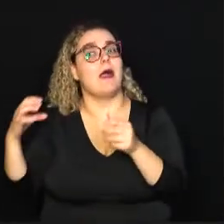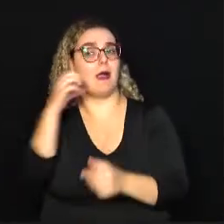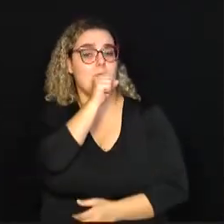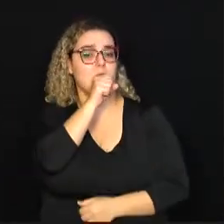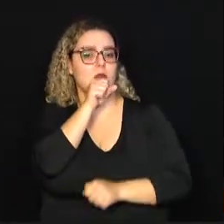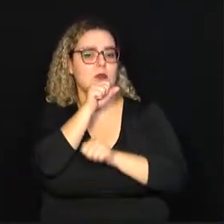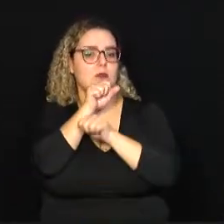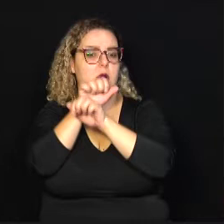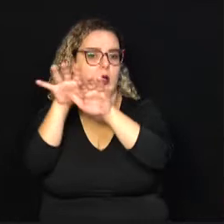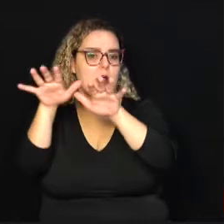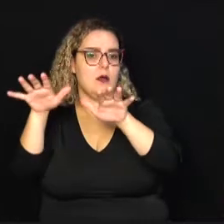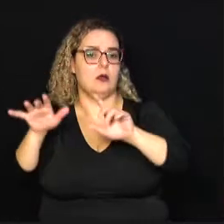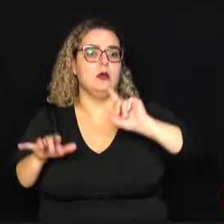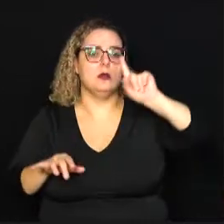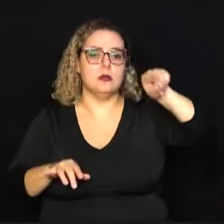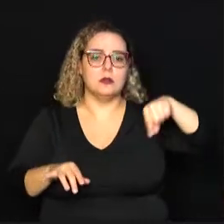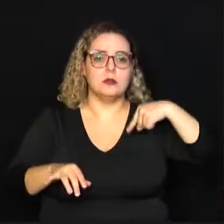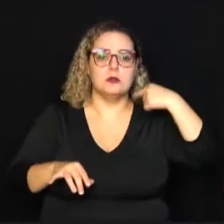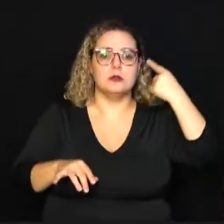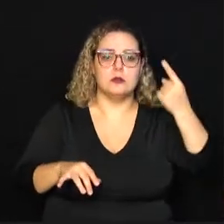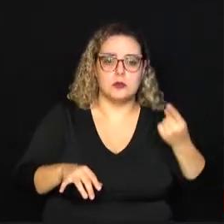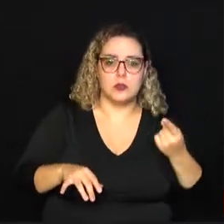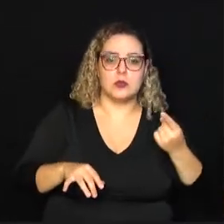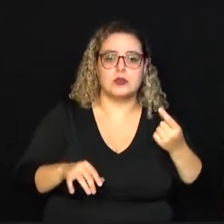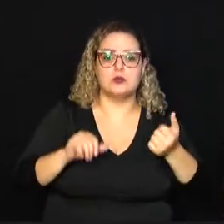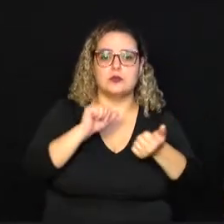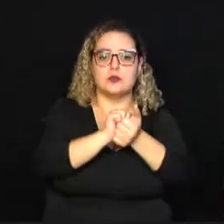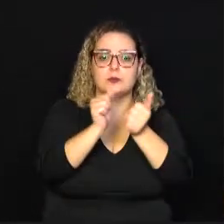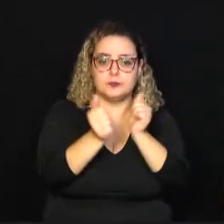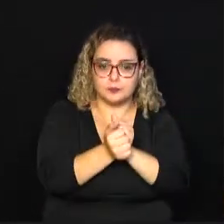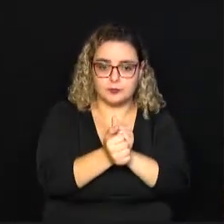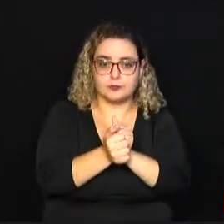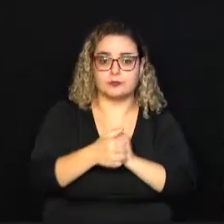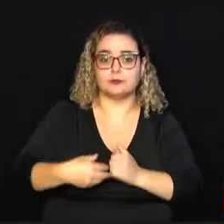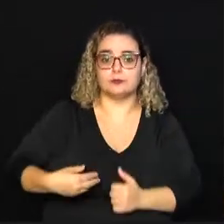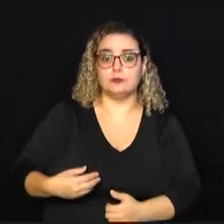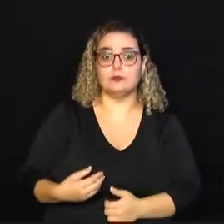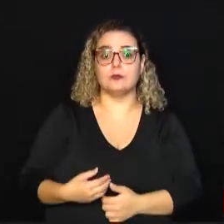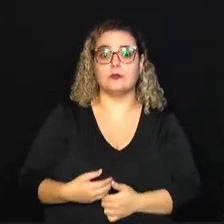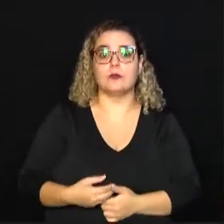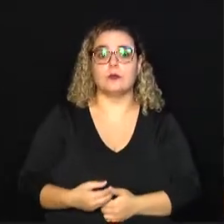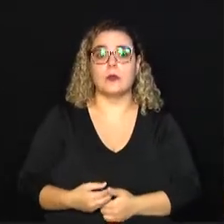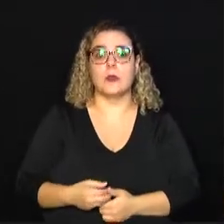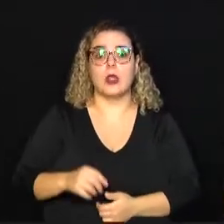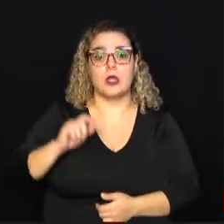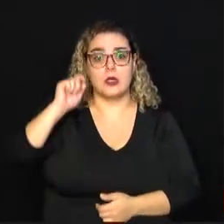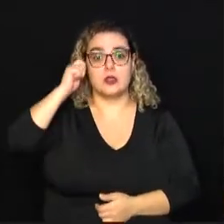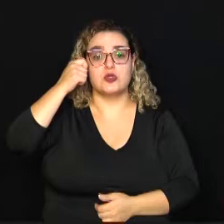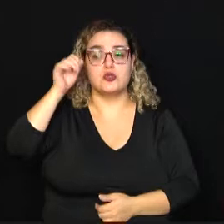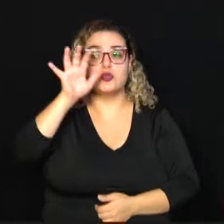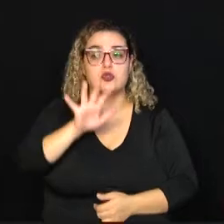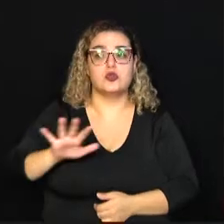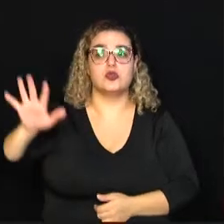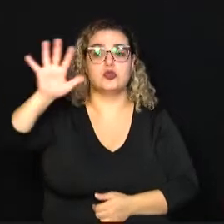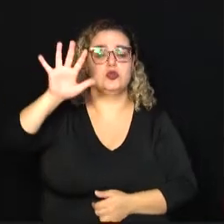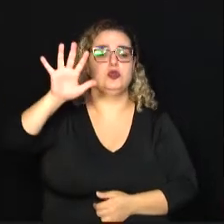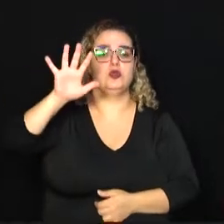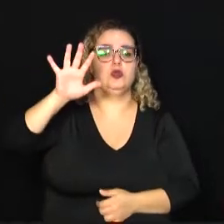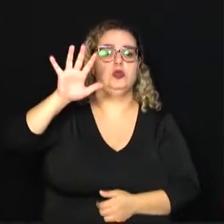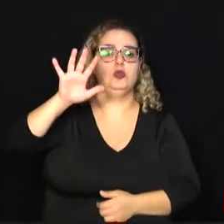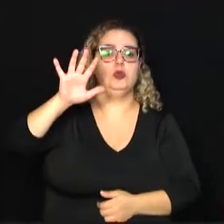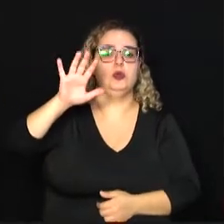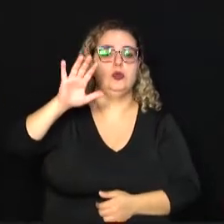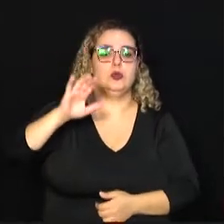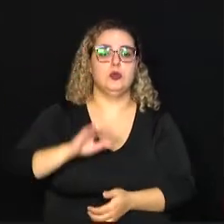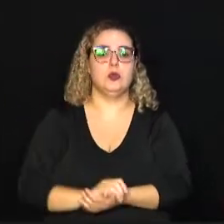ouvir falar também de uma outra mutação presente na chamada cepa sul-africana, que era uma mutação nessa variante